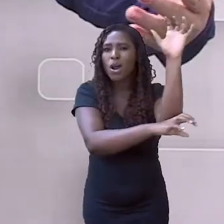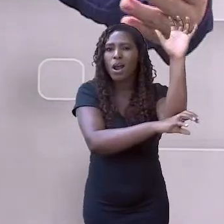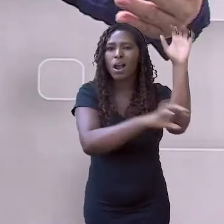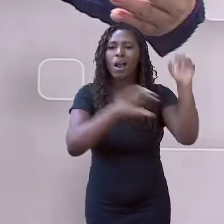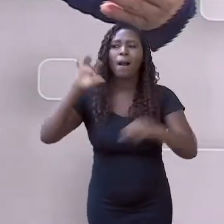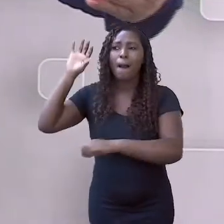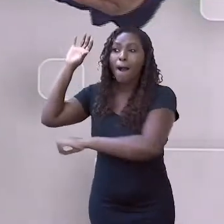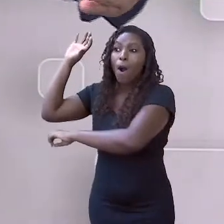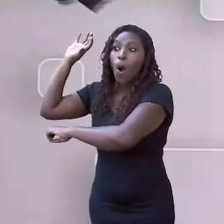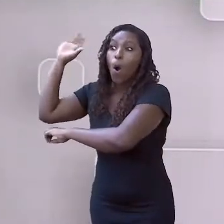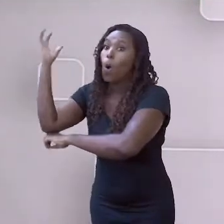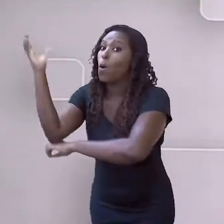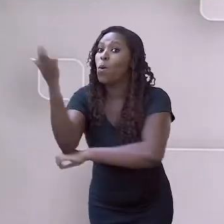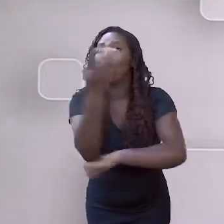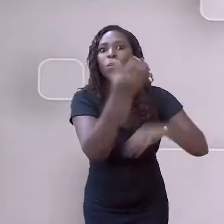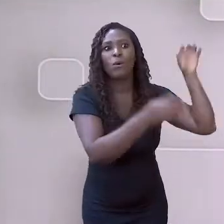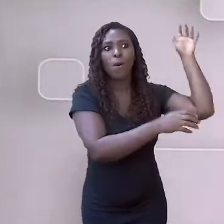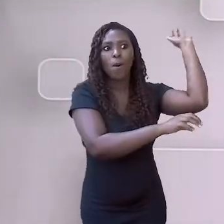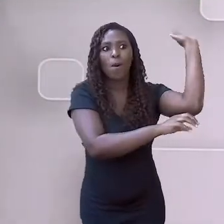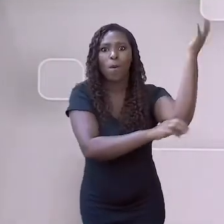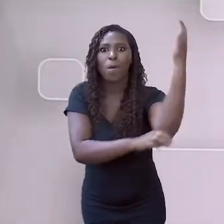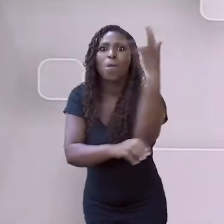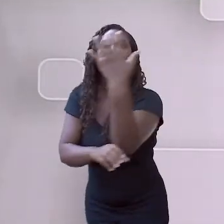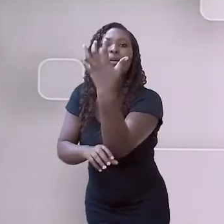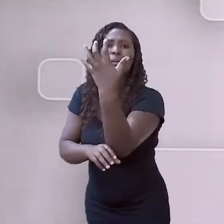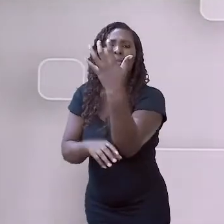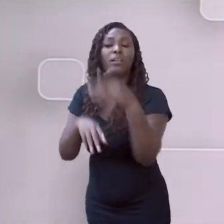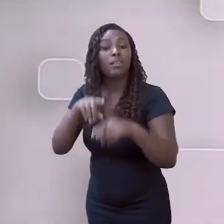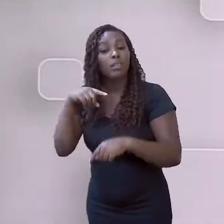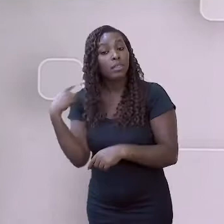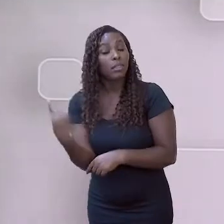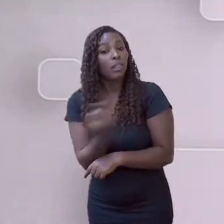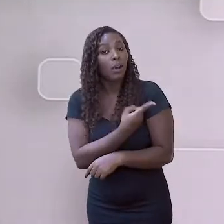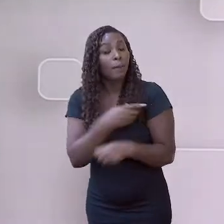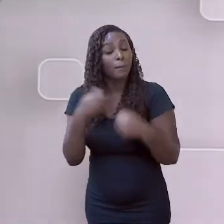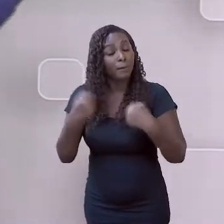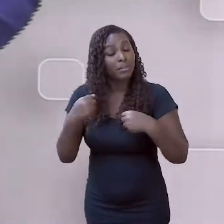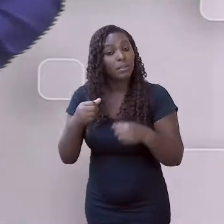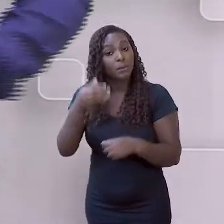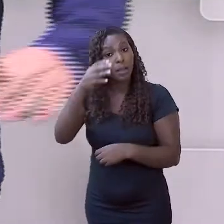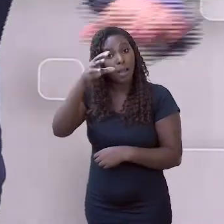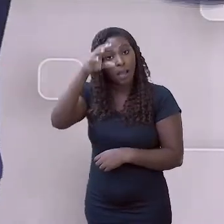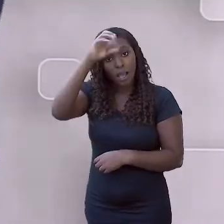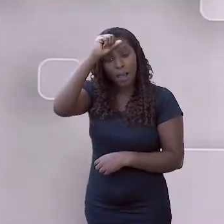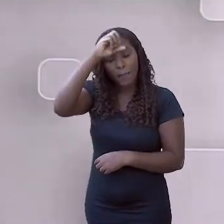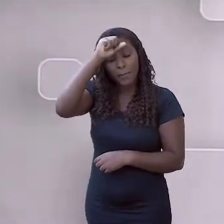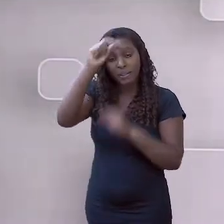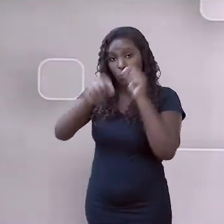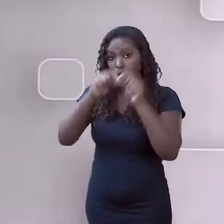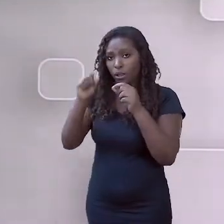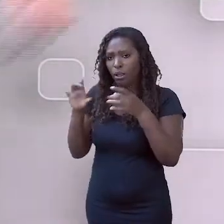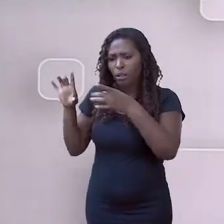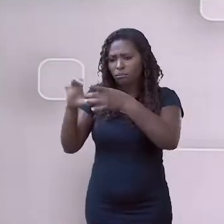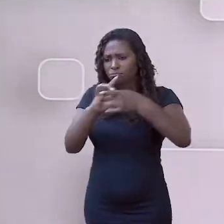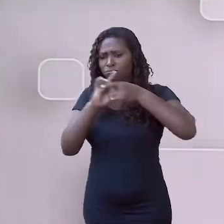harmonia com o meio ambiente. Tem uma musiquinha que você aprendeu